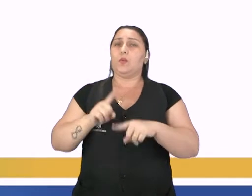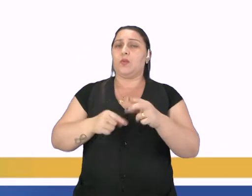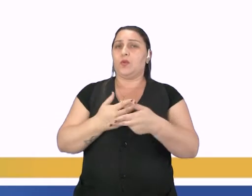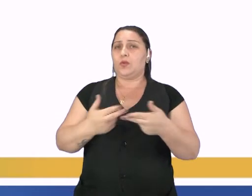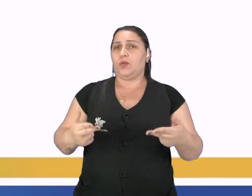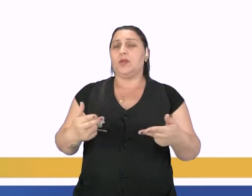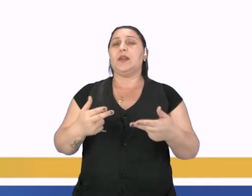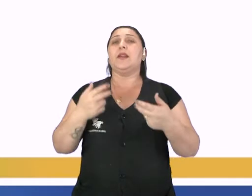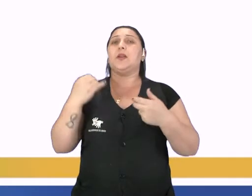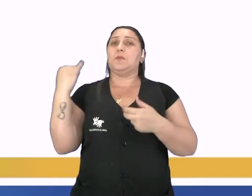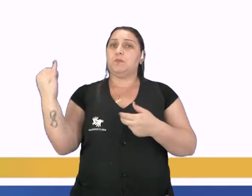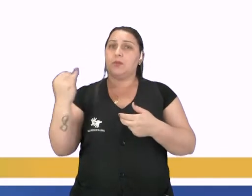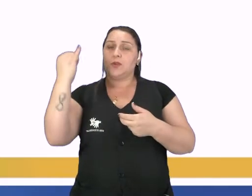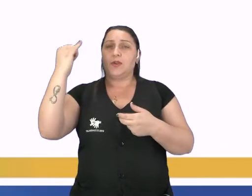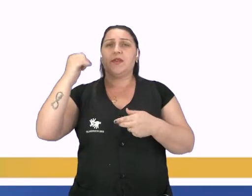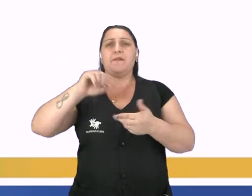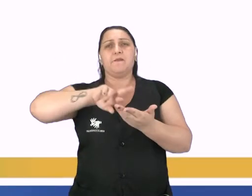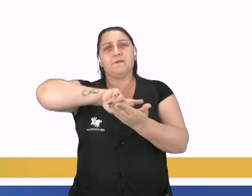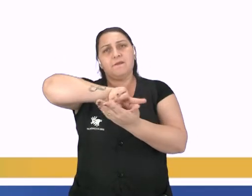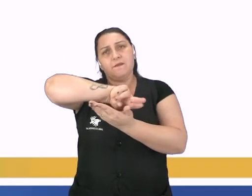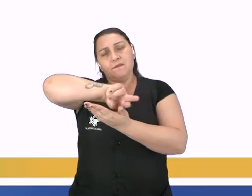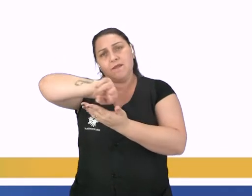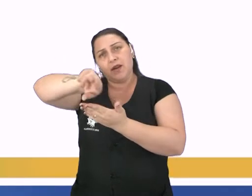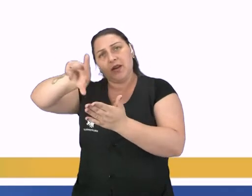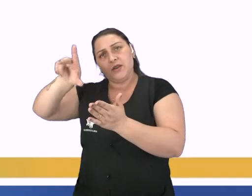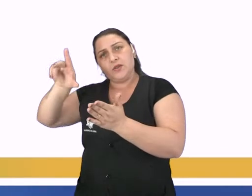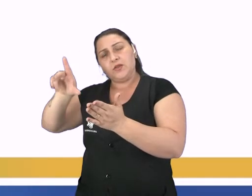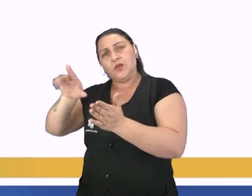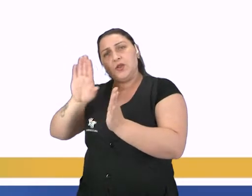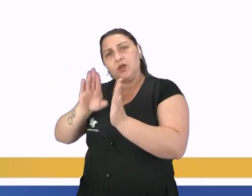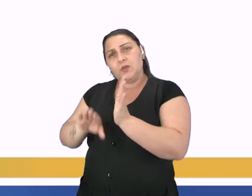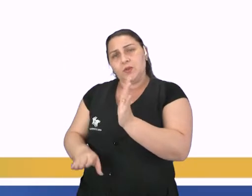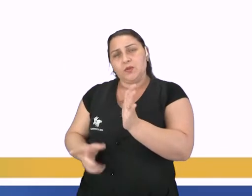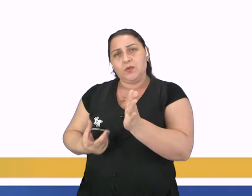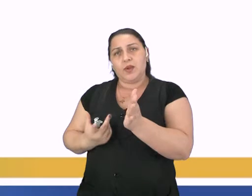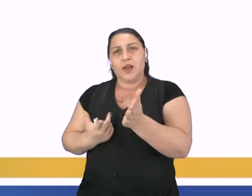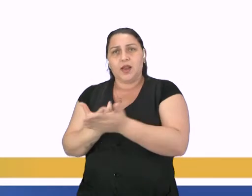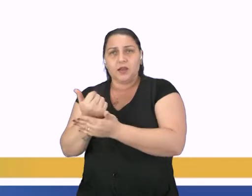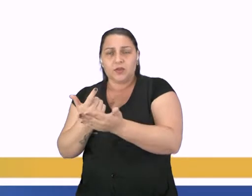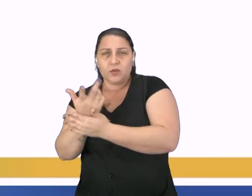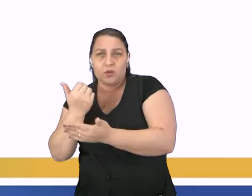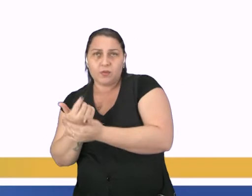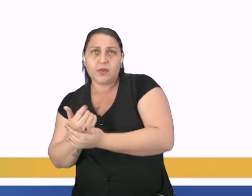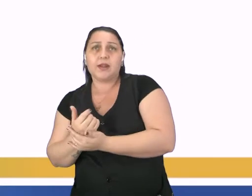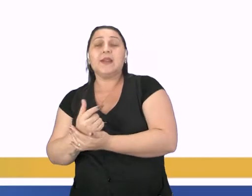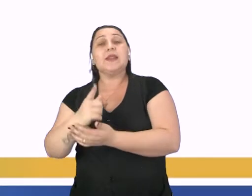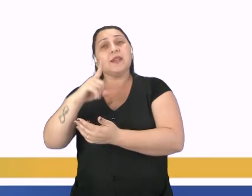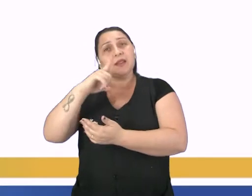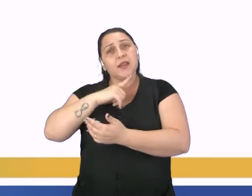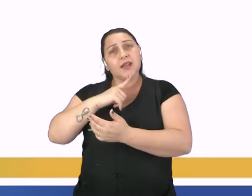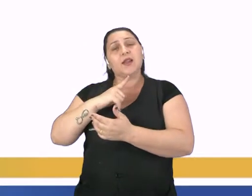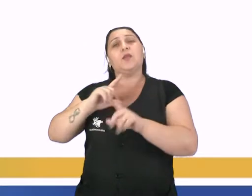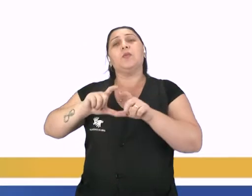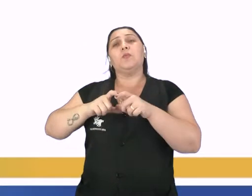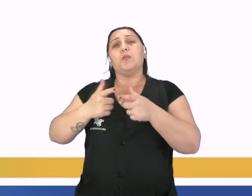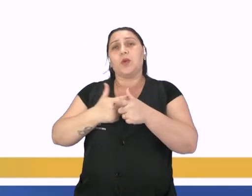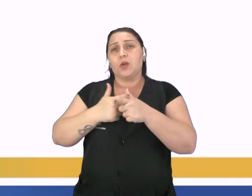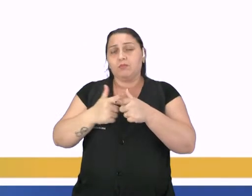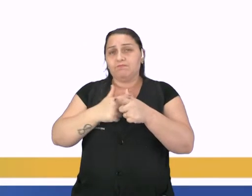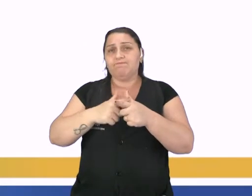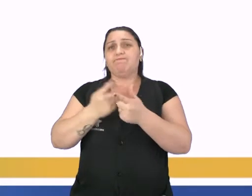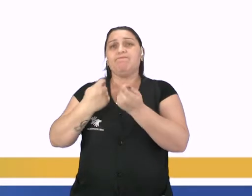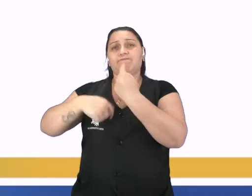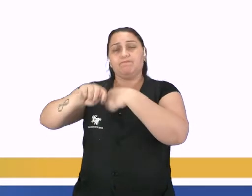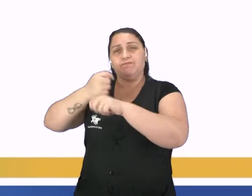primeira necessidade, vários importadores diminuíram as compras significativamente. Para se ter uma ideia da dimensão do problema